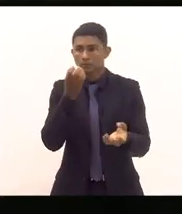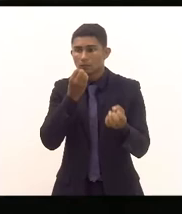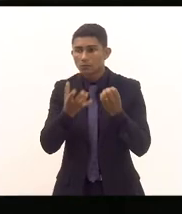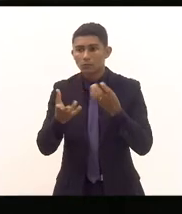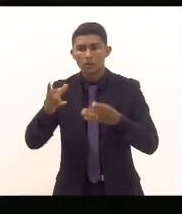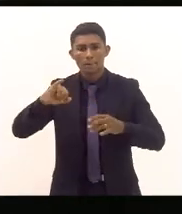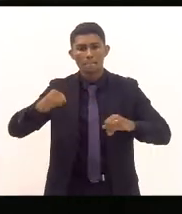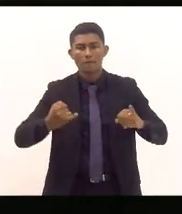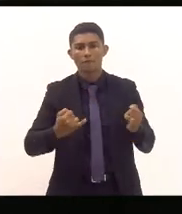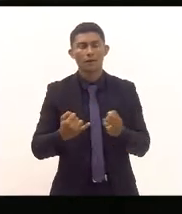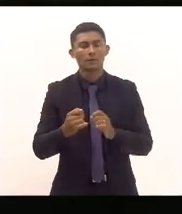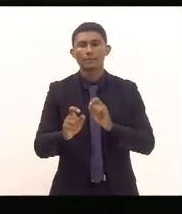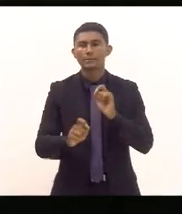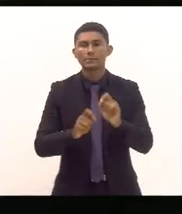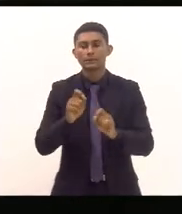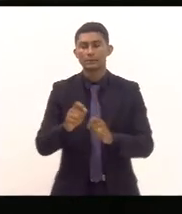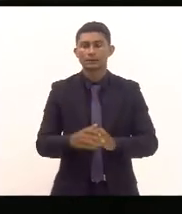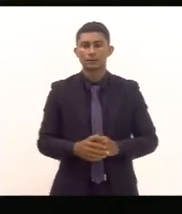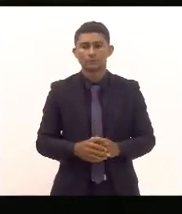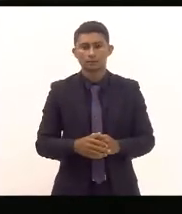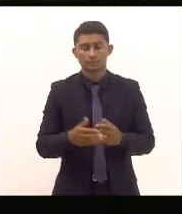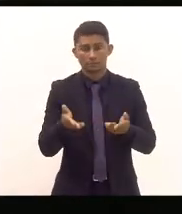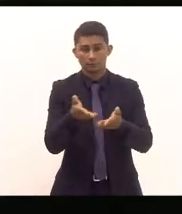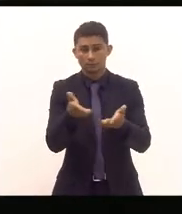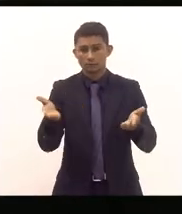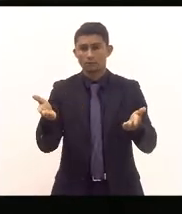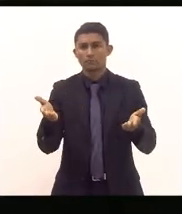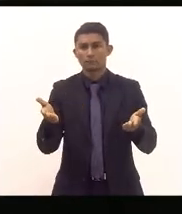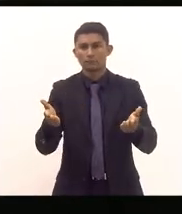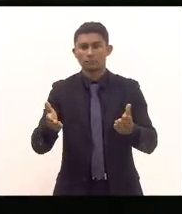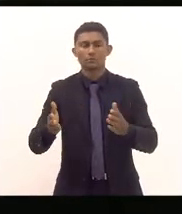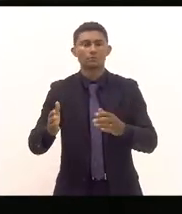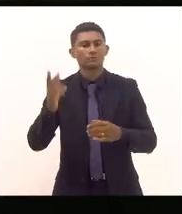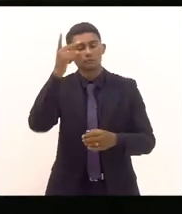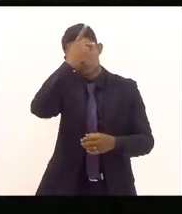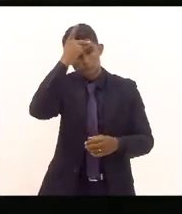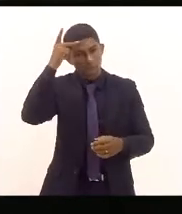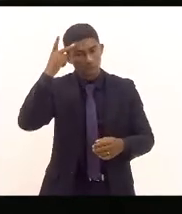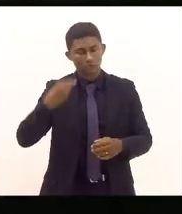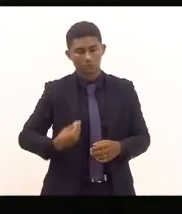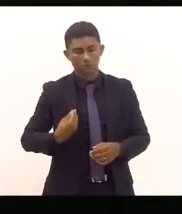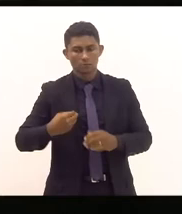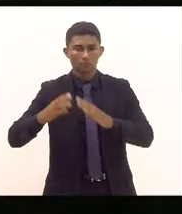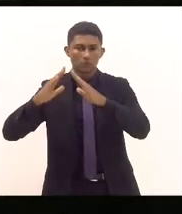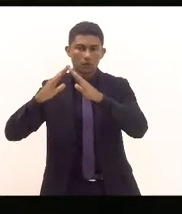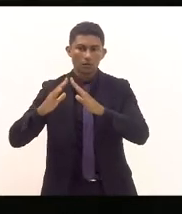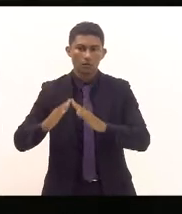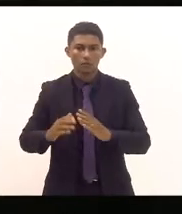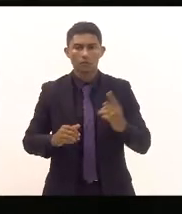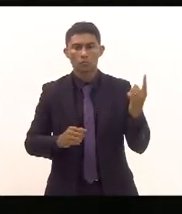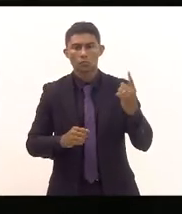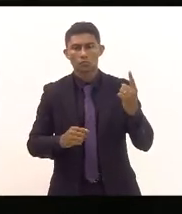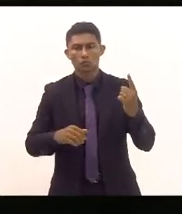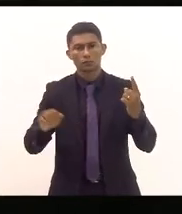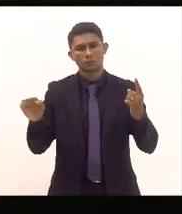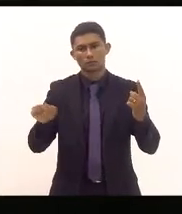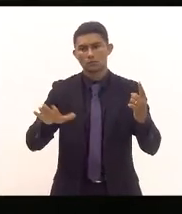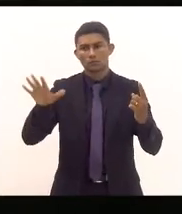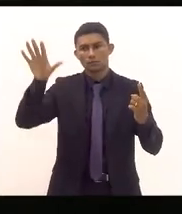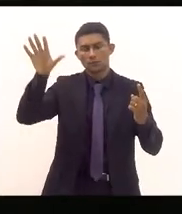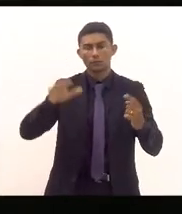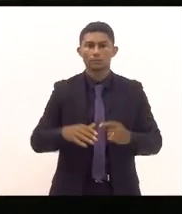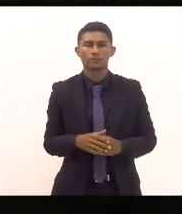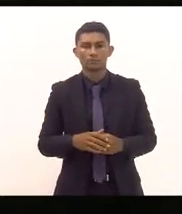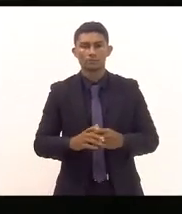social estabelecida nessa rede os habitantes de aí nós colocamos aqui e não me ama né um favelas